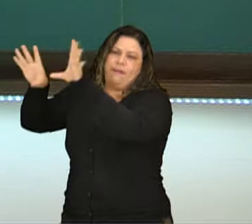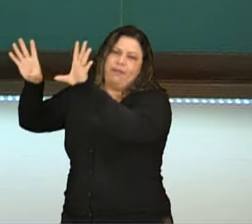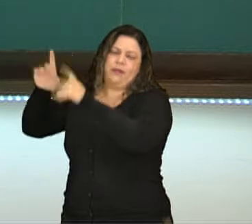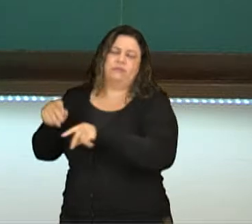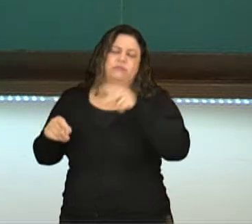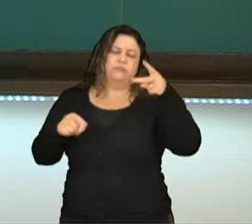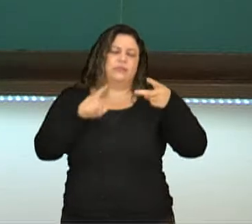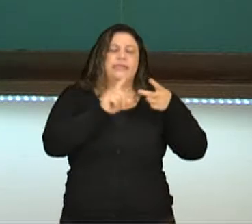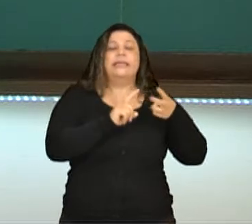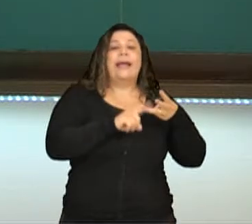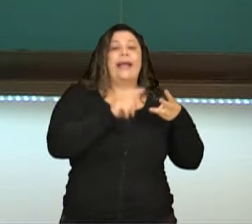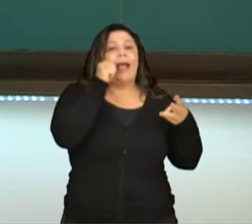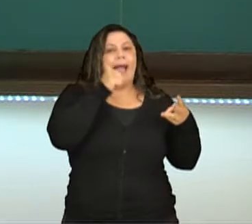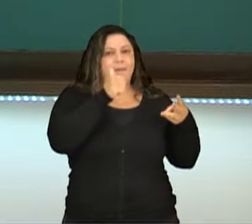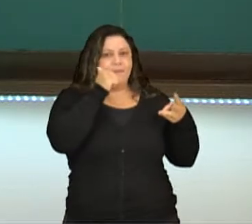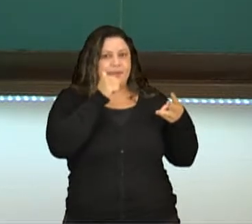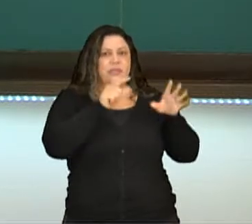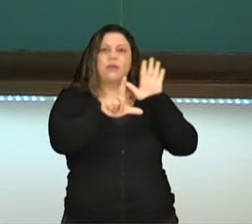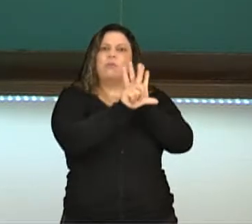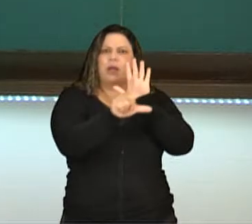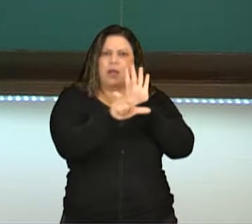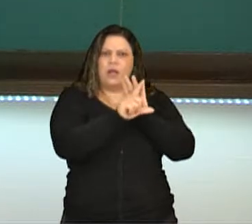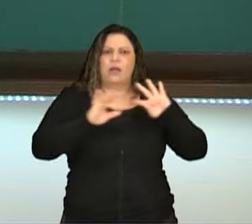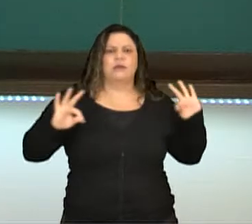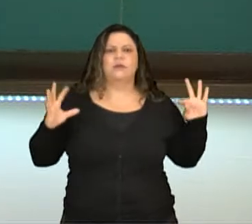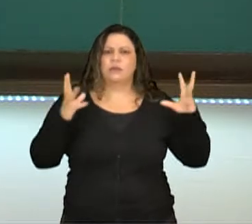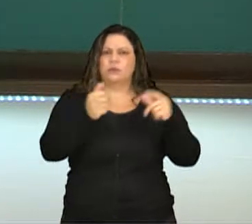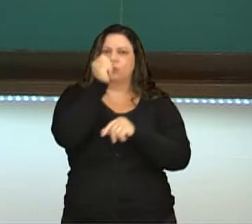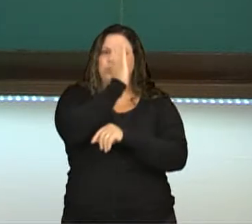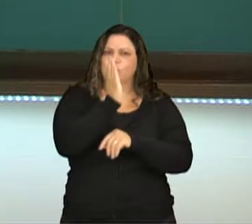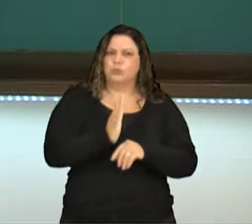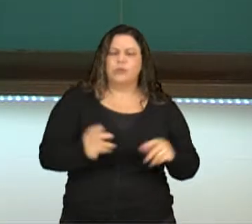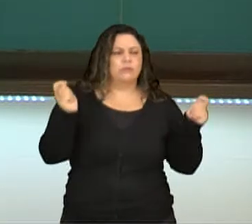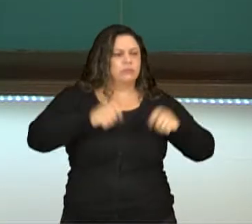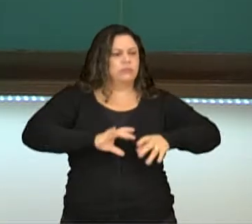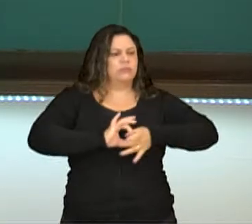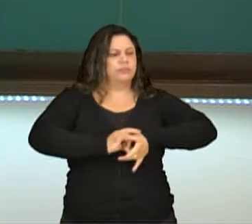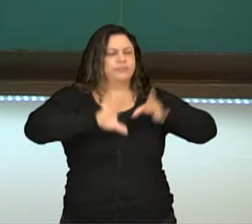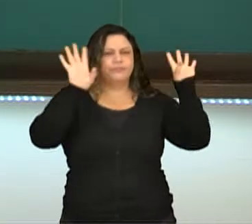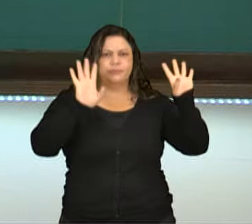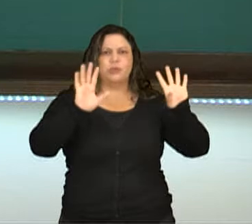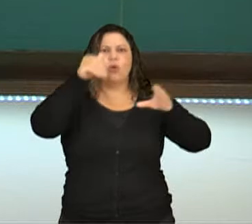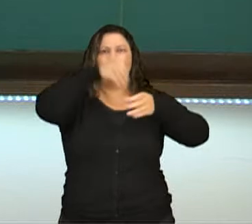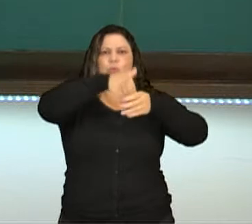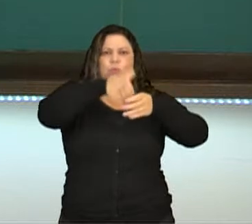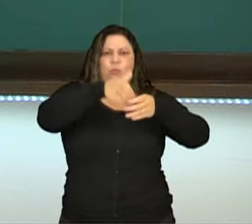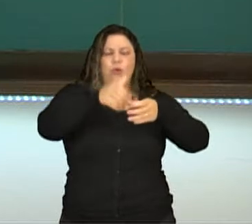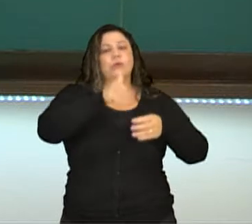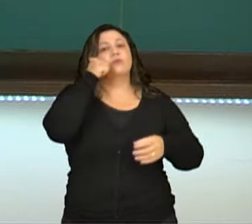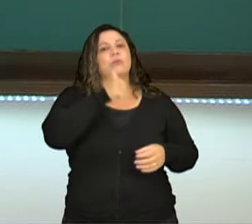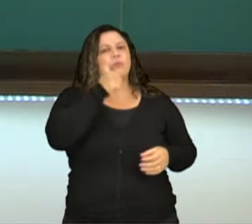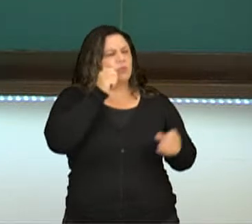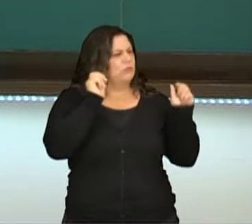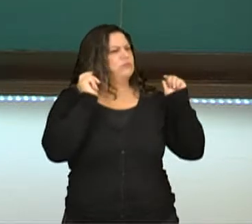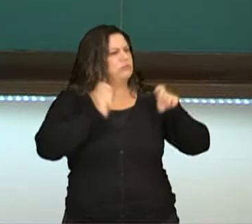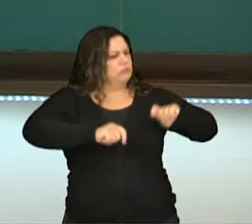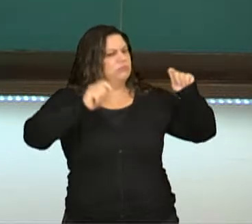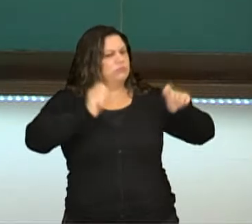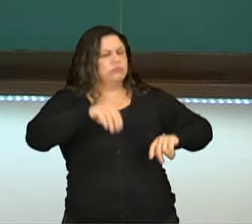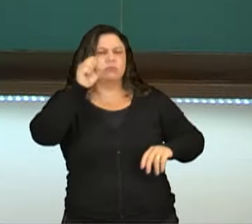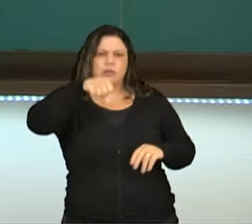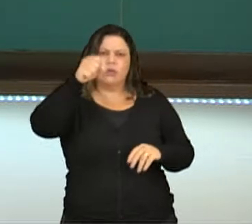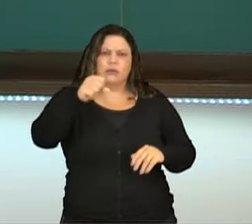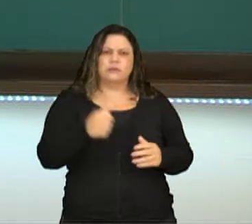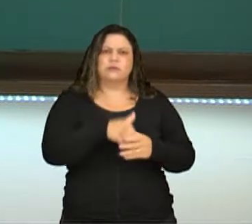pela primeira vez uma lei nacional em todo o território do Brasil permitia o voto de mulheres. Mulheres poderiam votar e